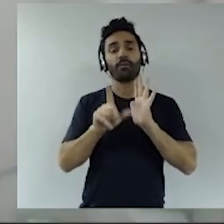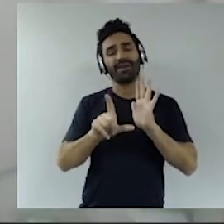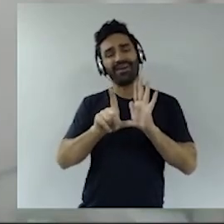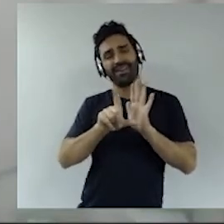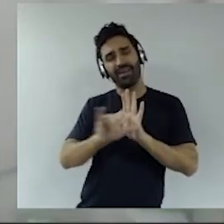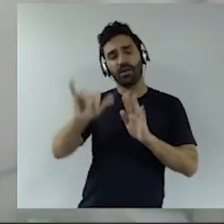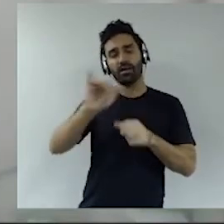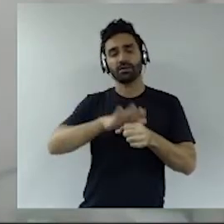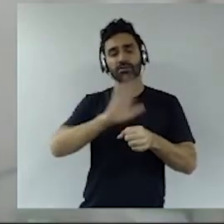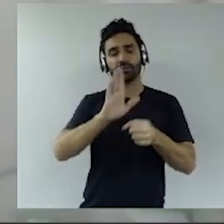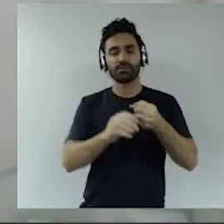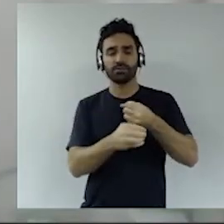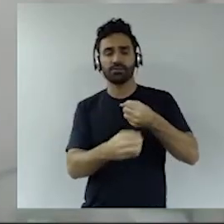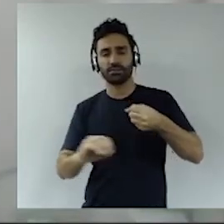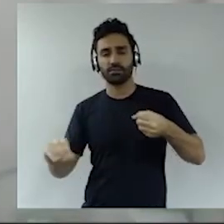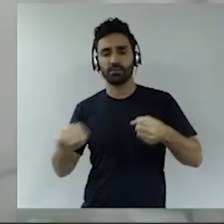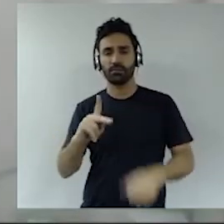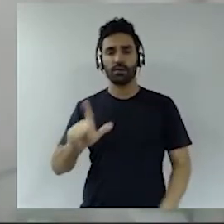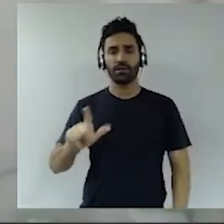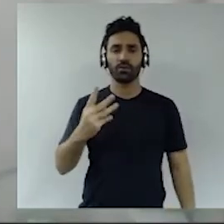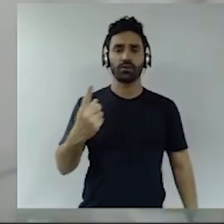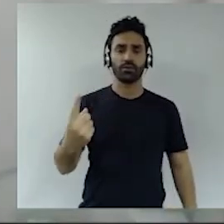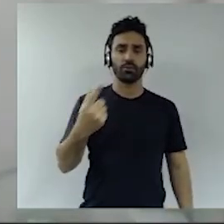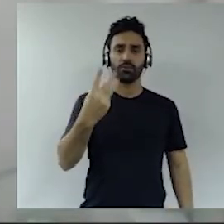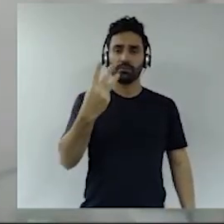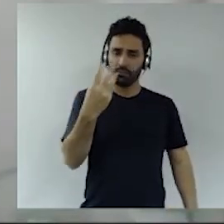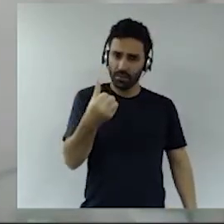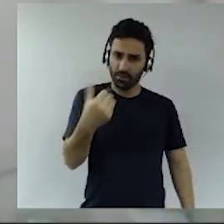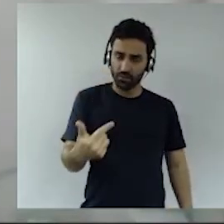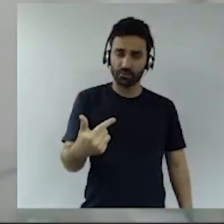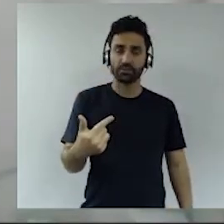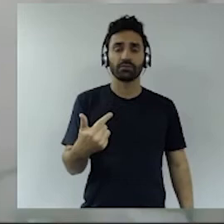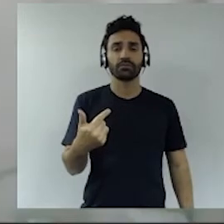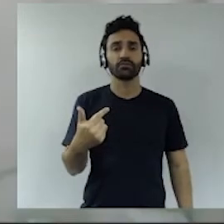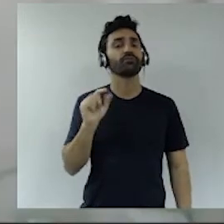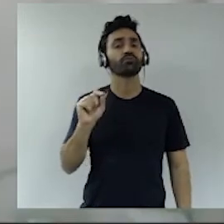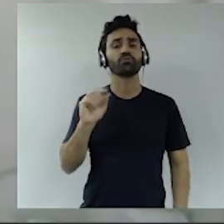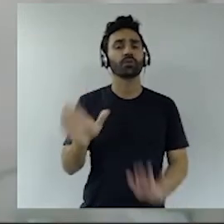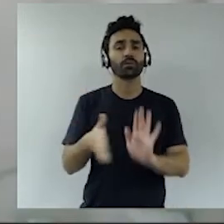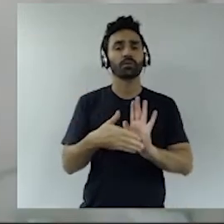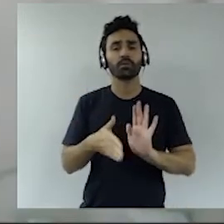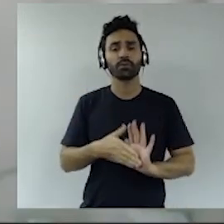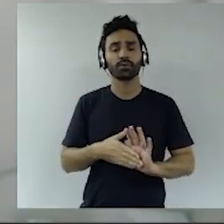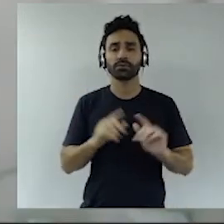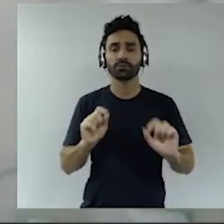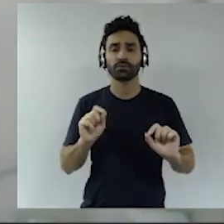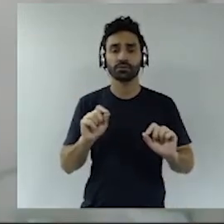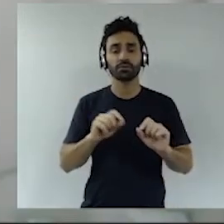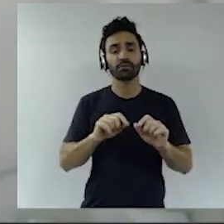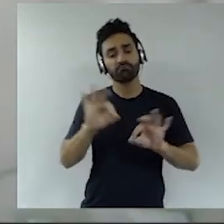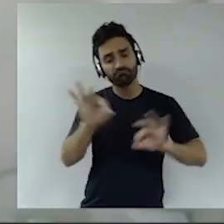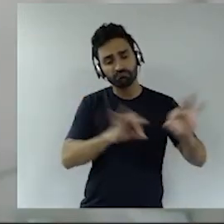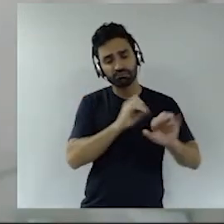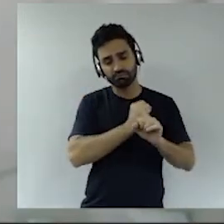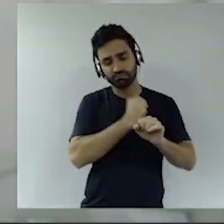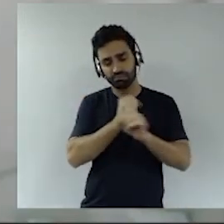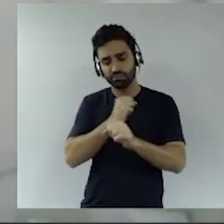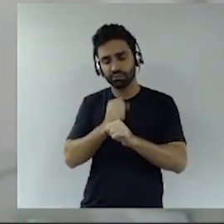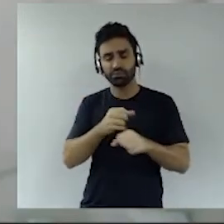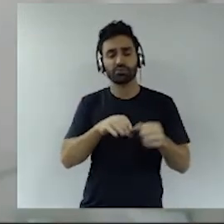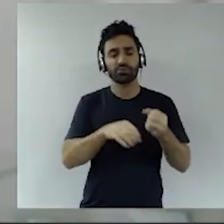saneamento, através do PL 4162, onde se propõe um saneamento